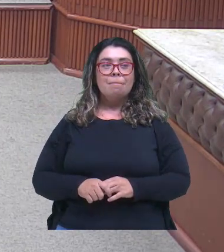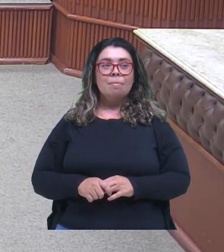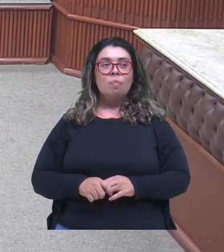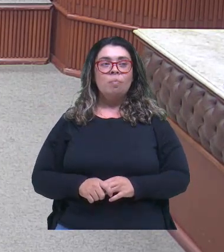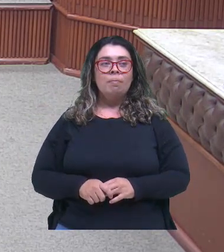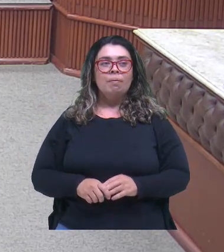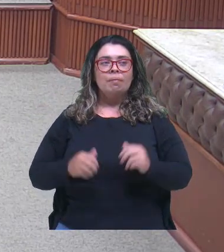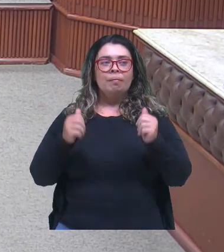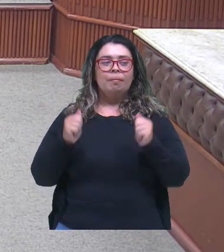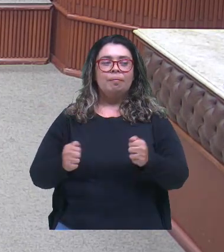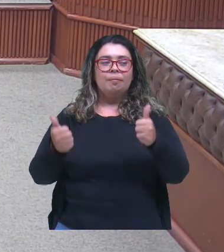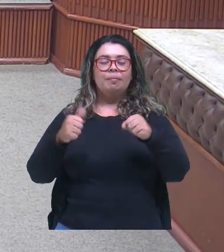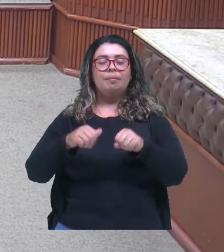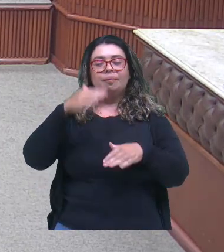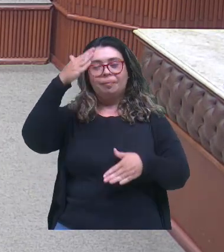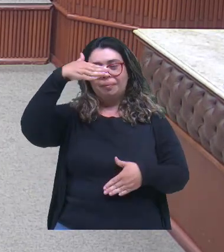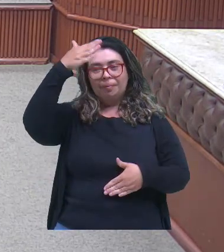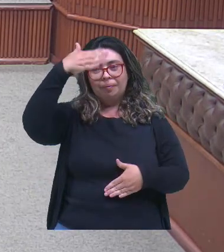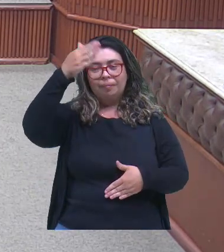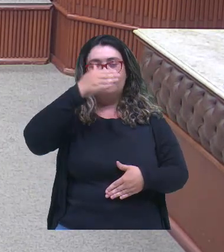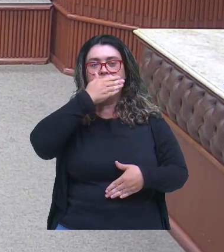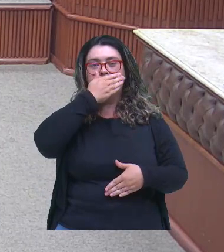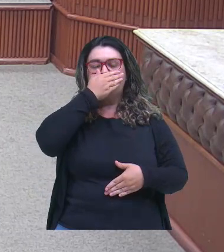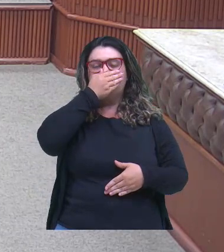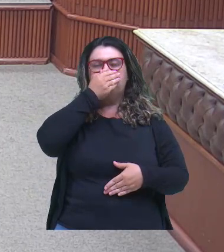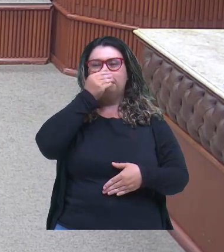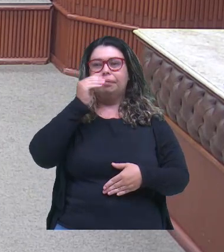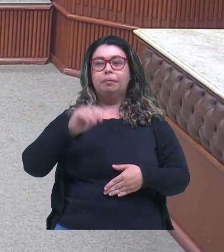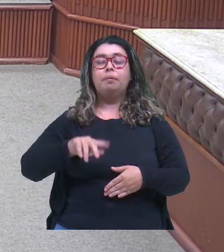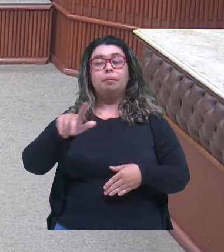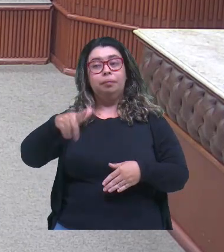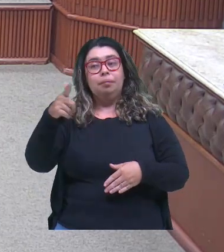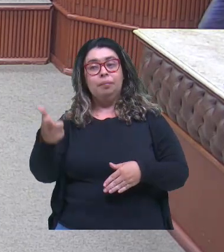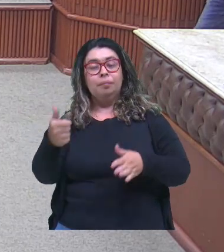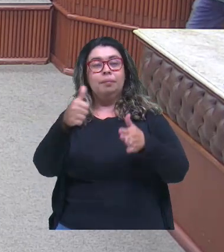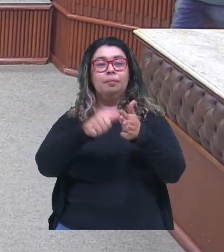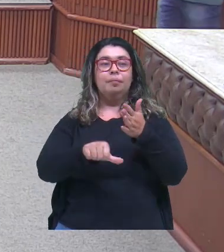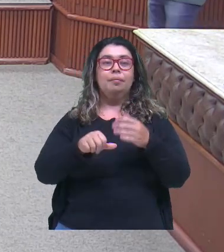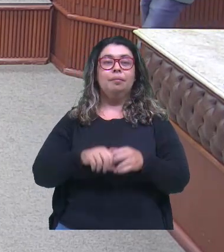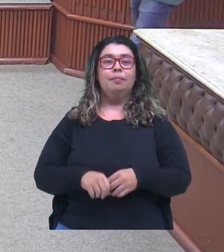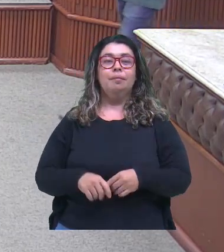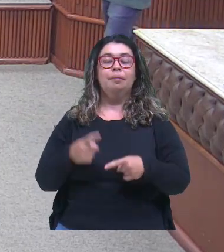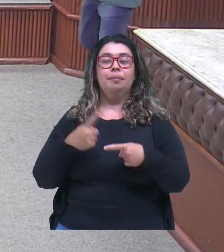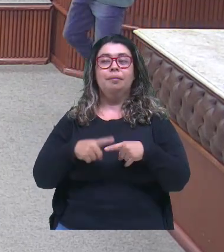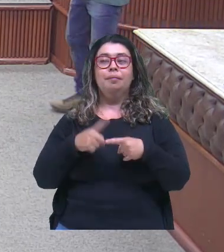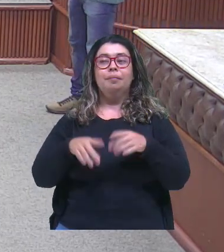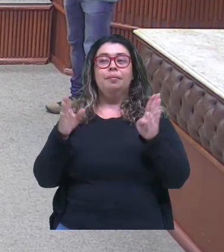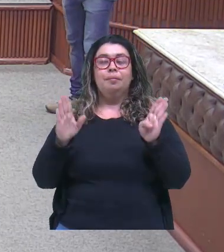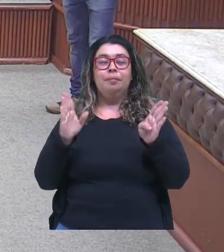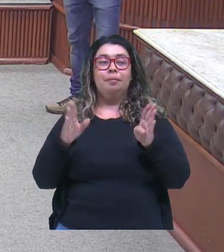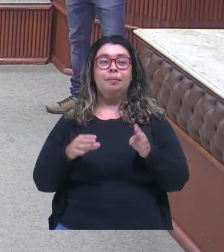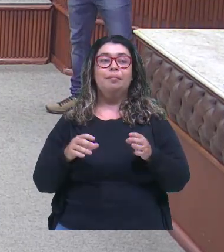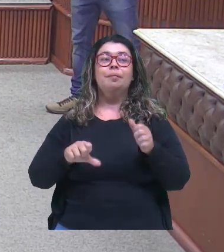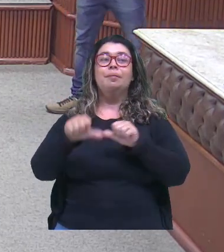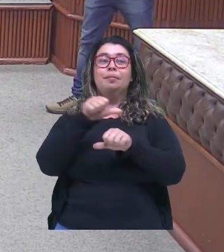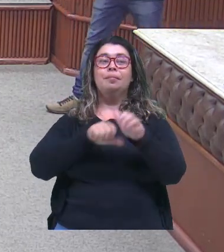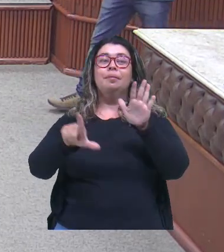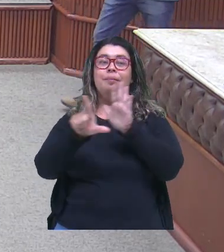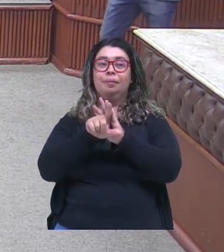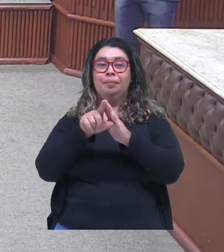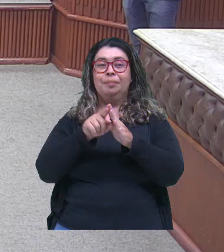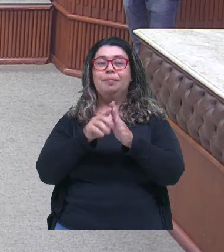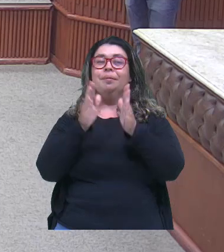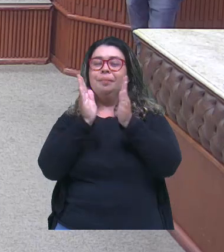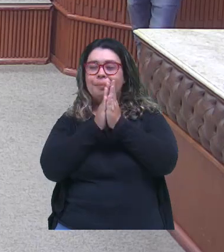poderão também ser homenageados em outras oportunidades, porque agora se tornou lei. Quero parabenizar o vereador Gerson